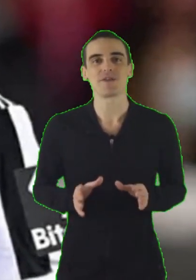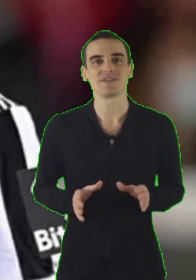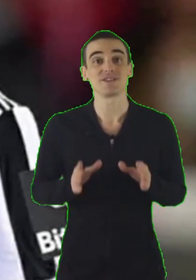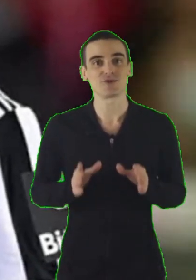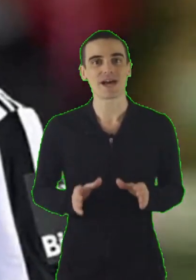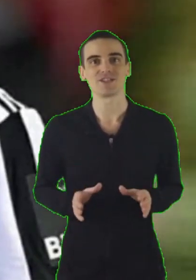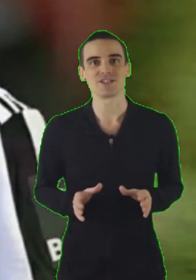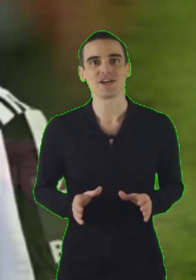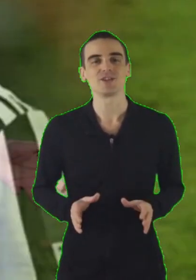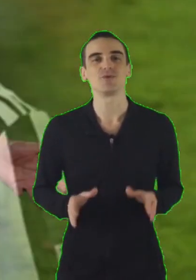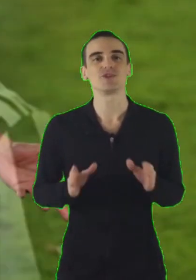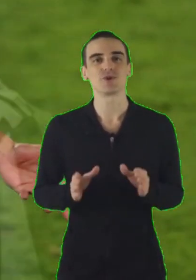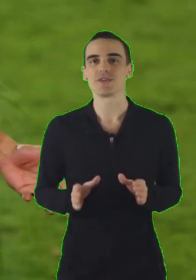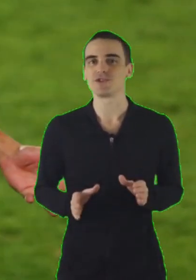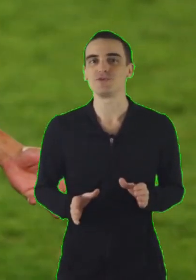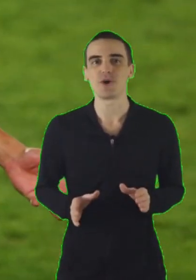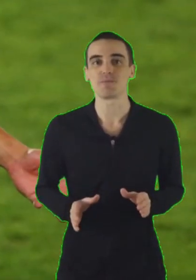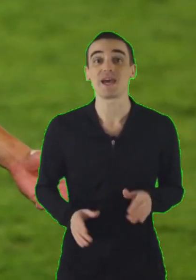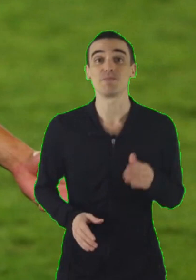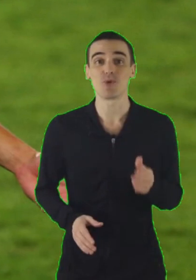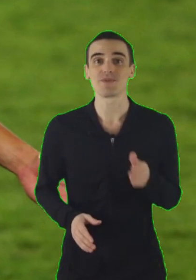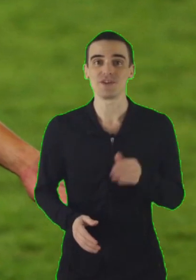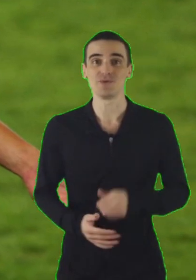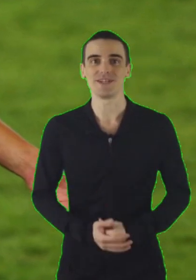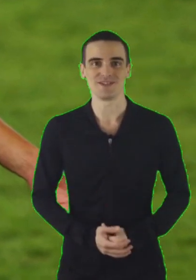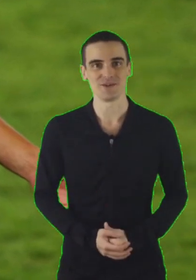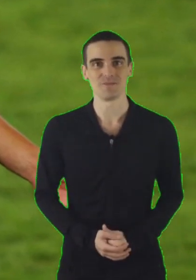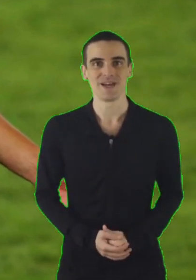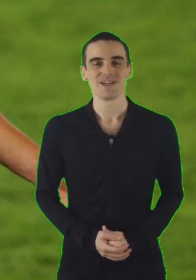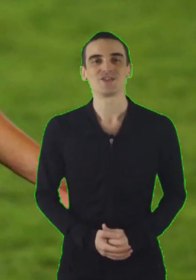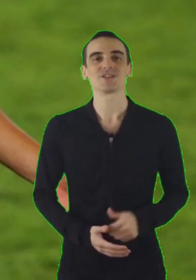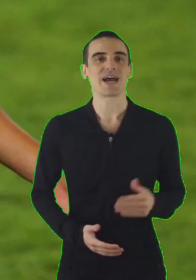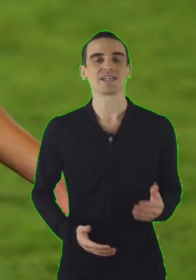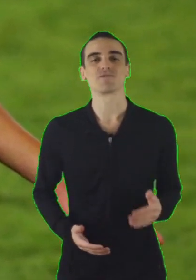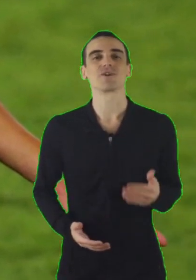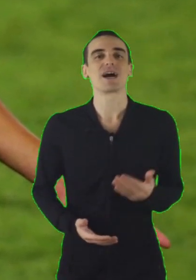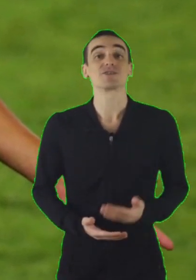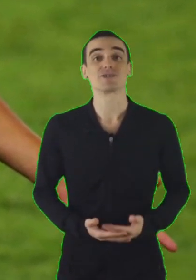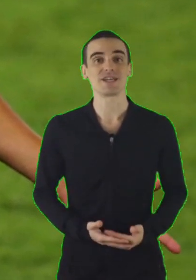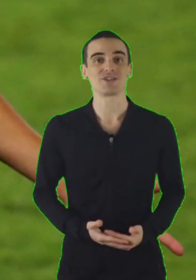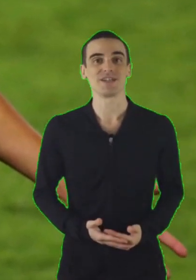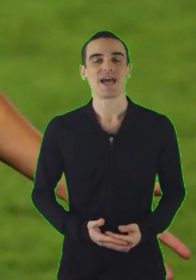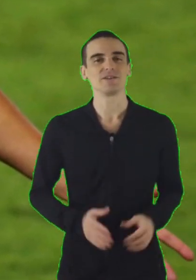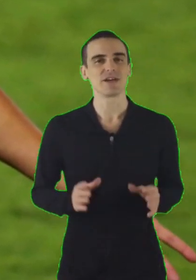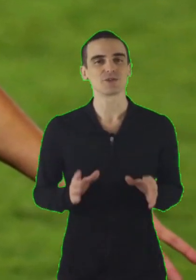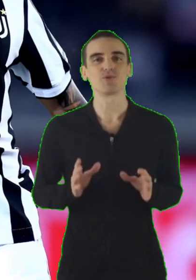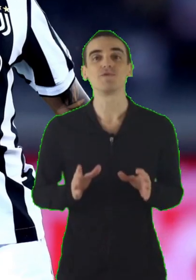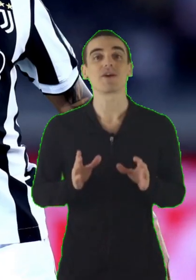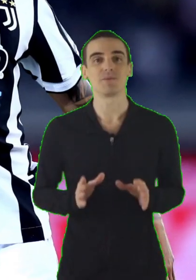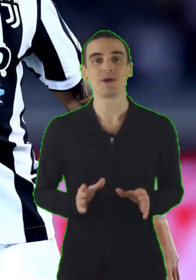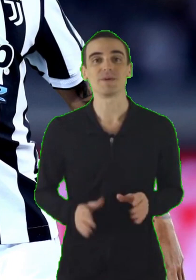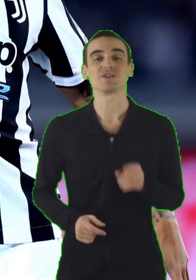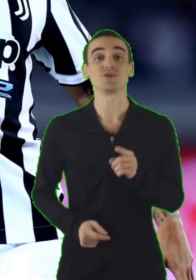isso, as partes se preocupam para que ele ganhe tempo. Na última janela, Caio recebeu algumas sondagens do futebol italiano, mas